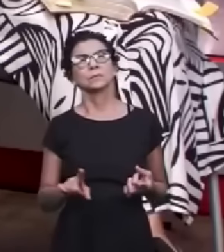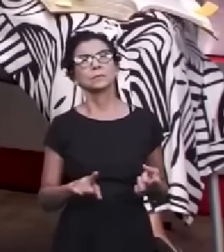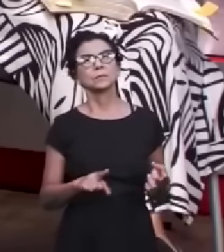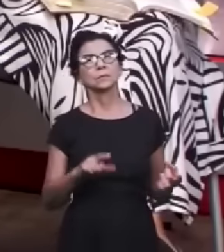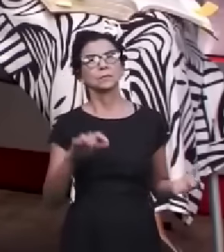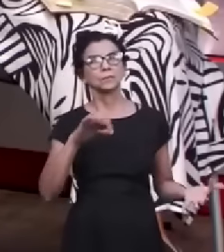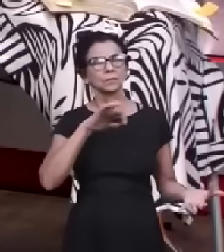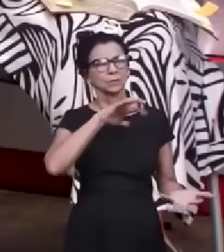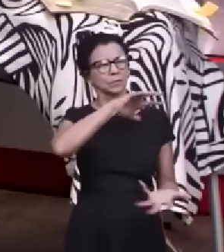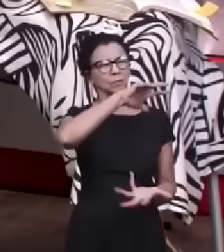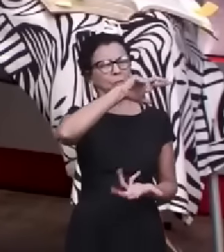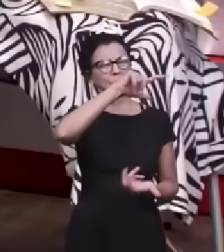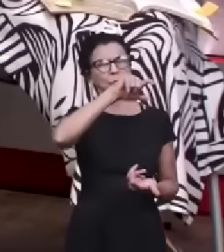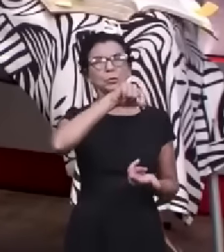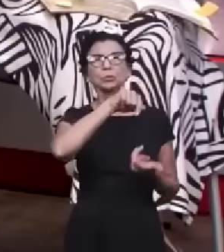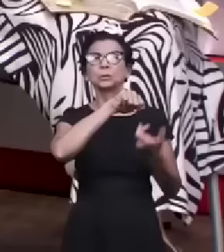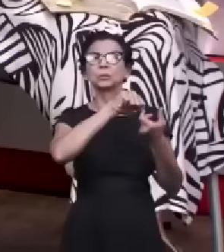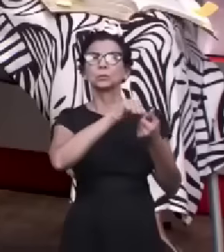andando